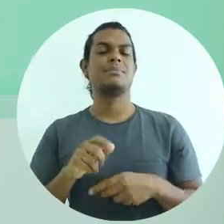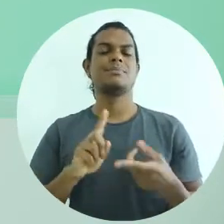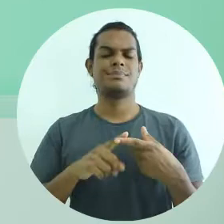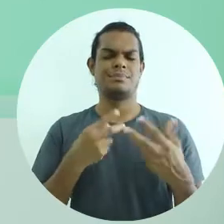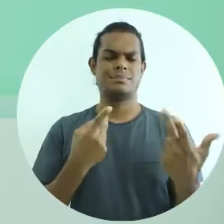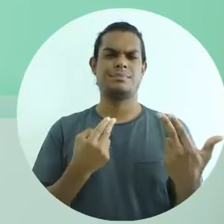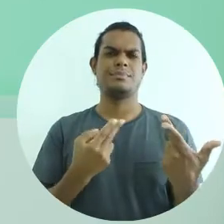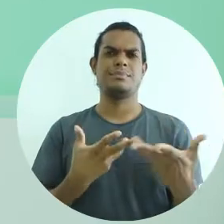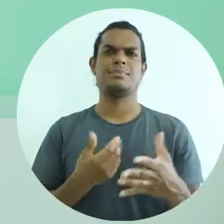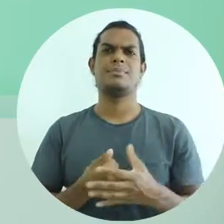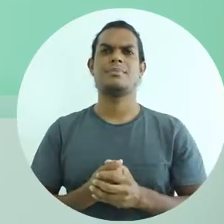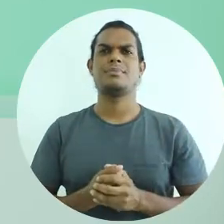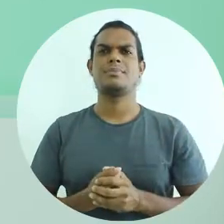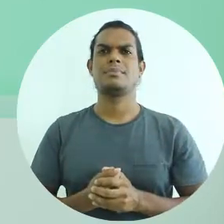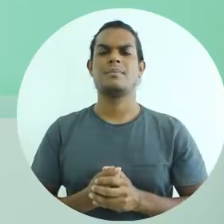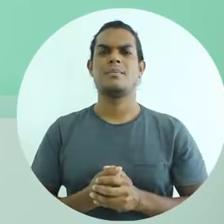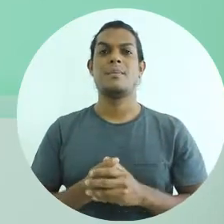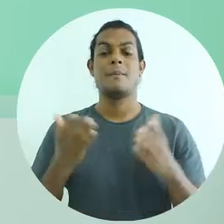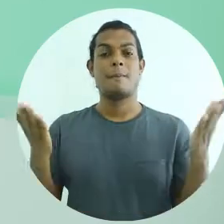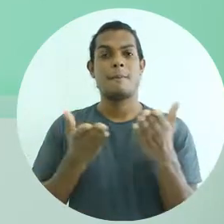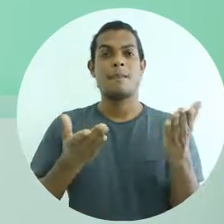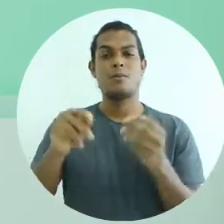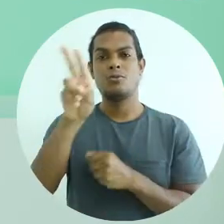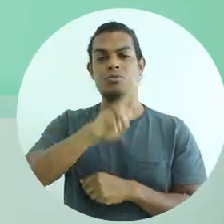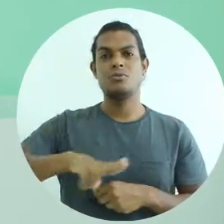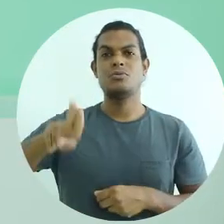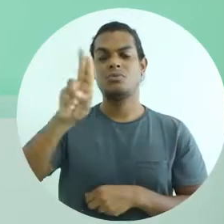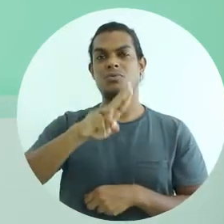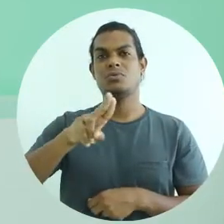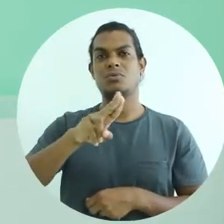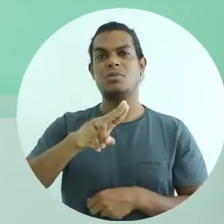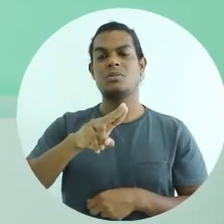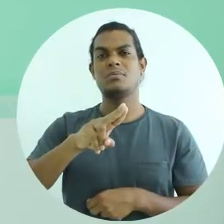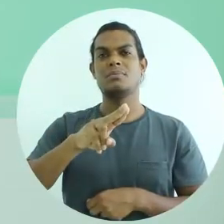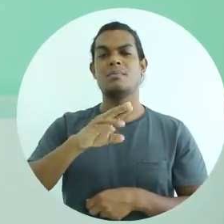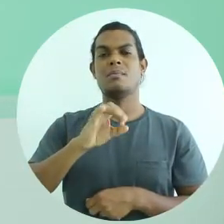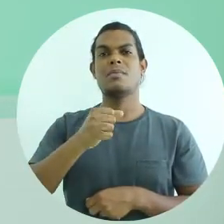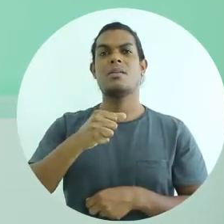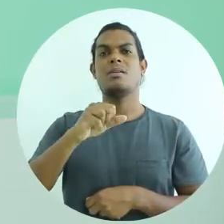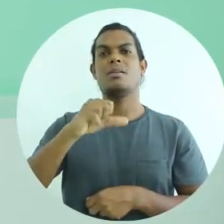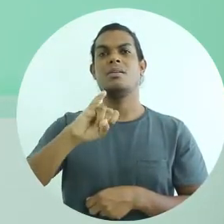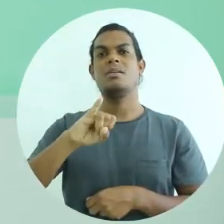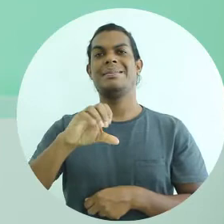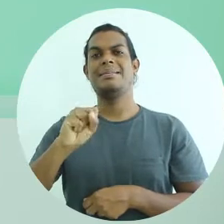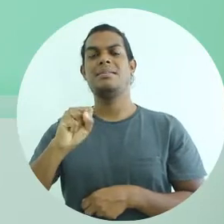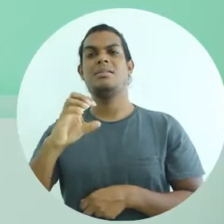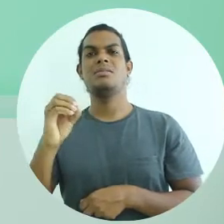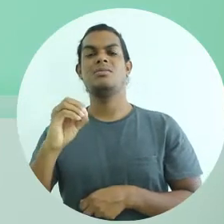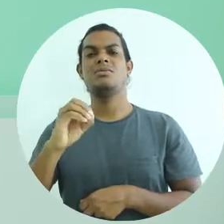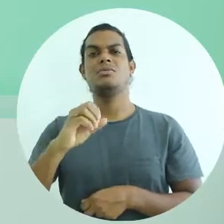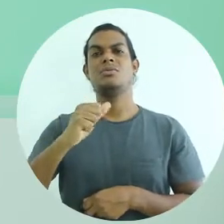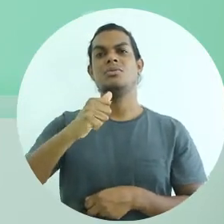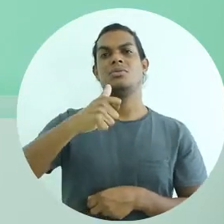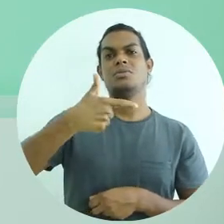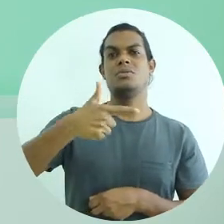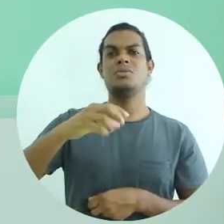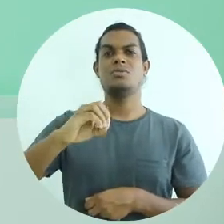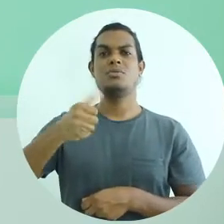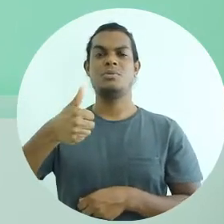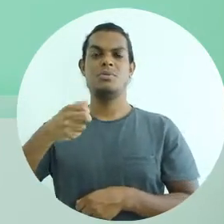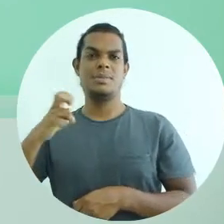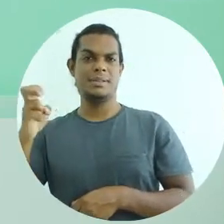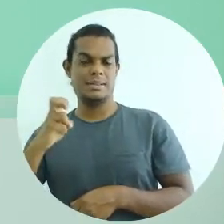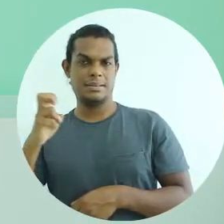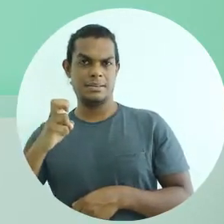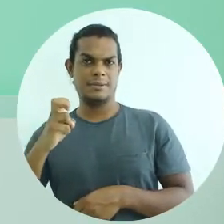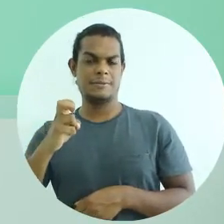revisões todas, a versão que nós estamos hoje é a versão 2015, onde ela veio um pouco menos